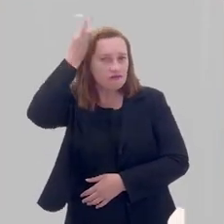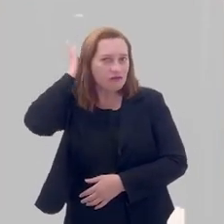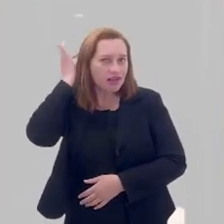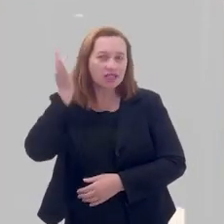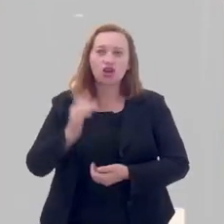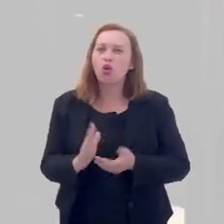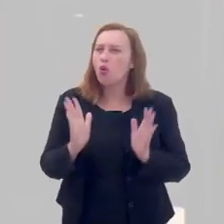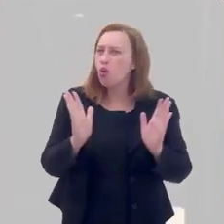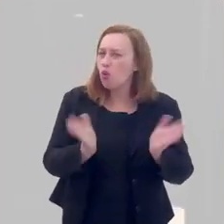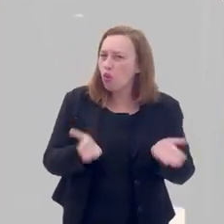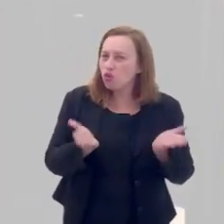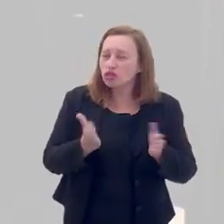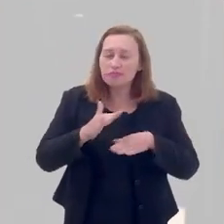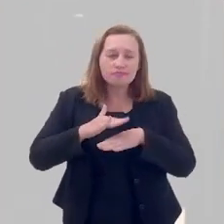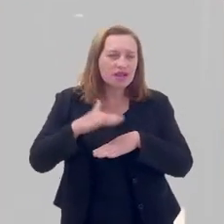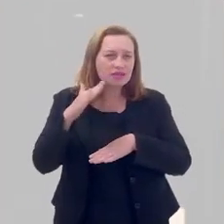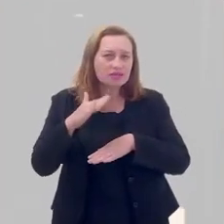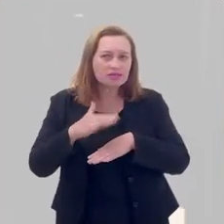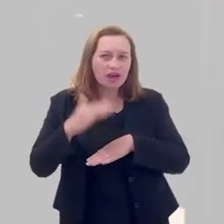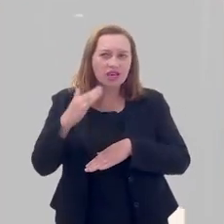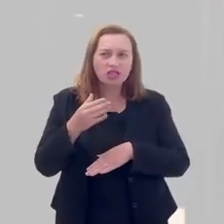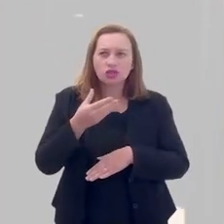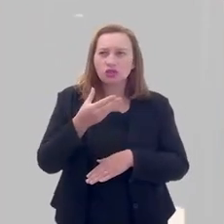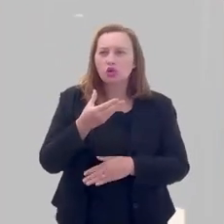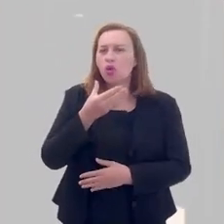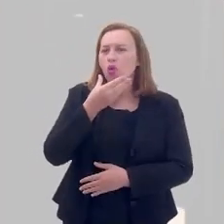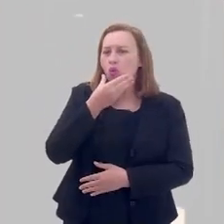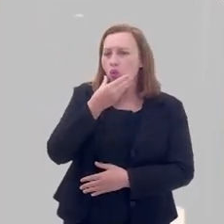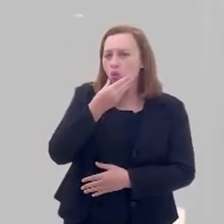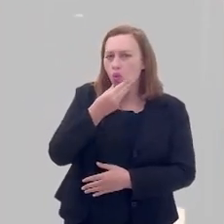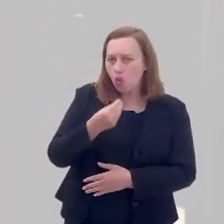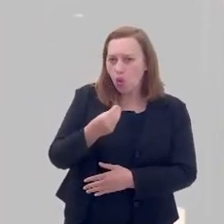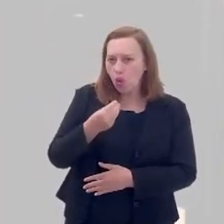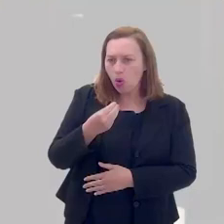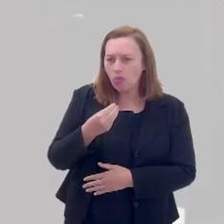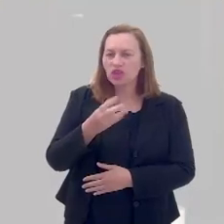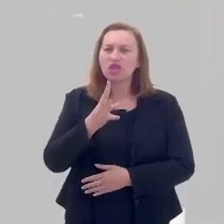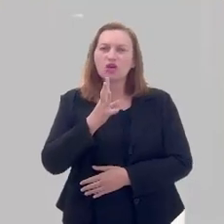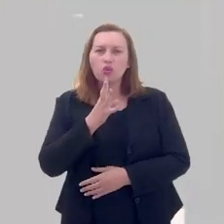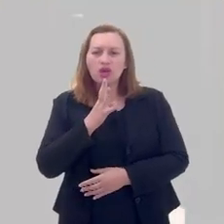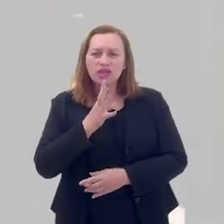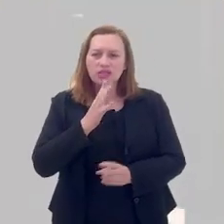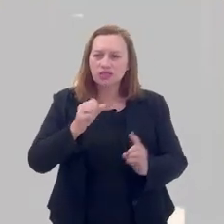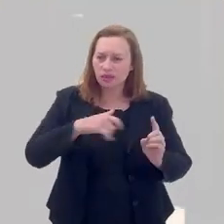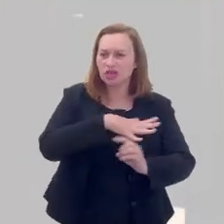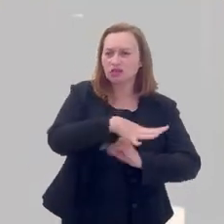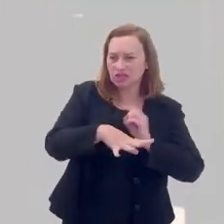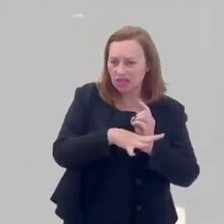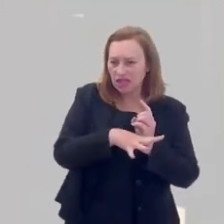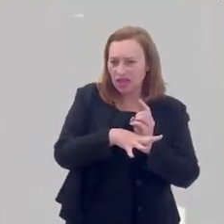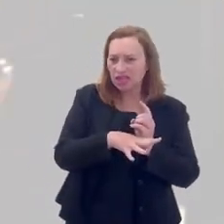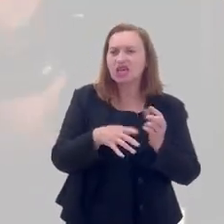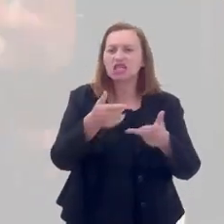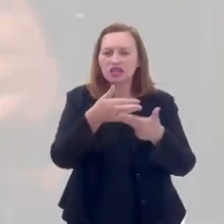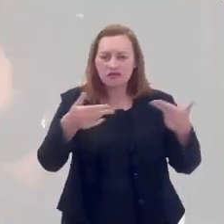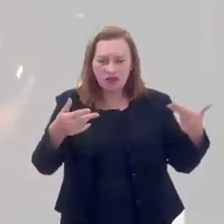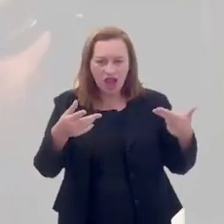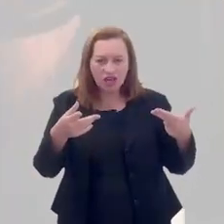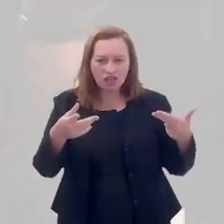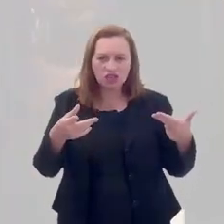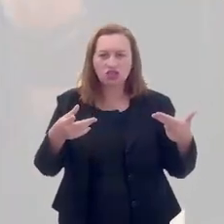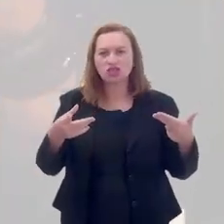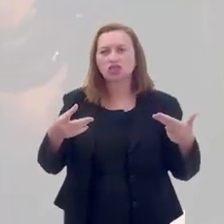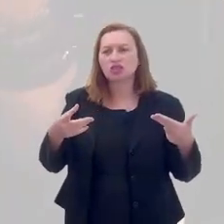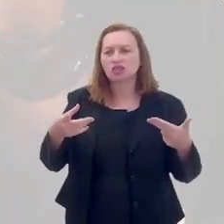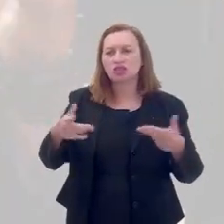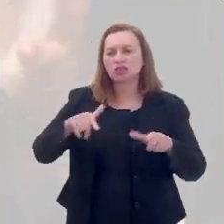Fred hoje cada vez mais o homem público tem muitas atribuições né E nós vivemos hoje numa